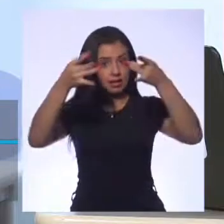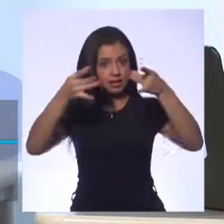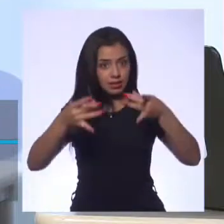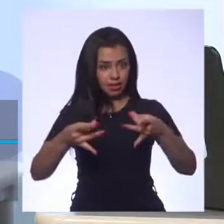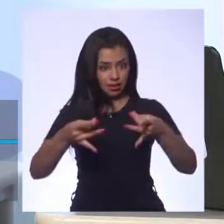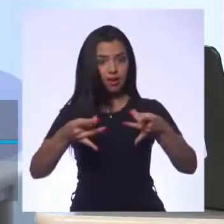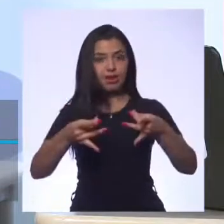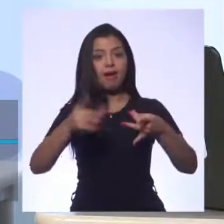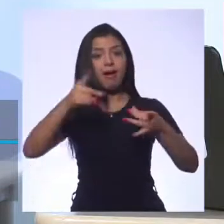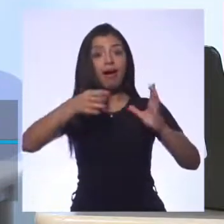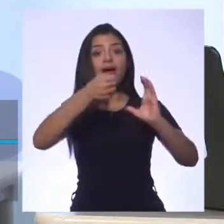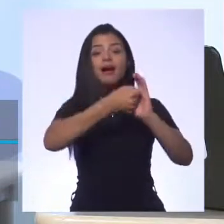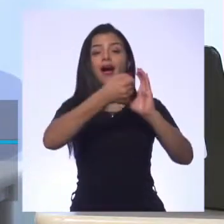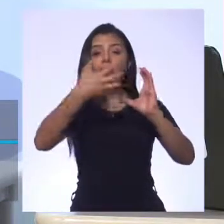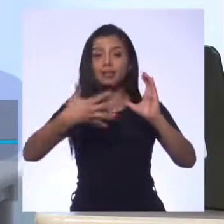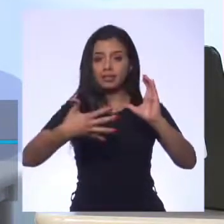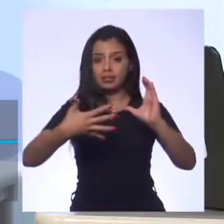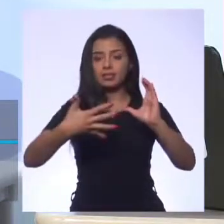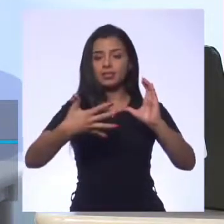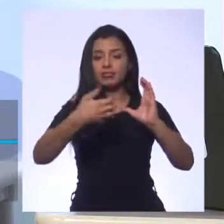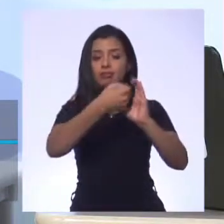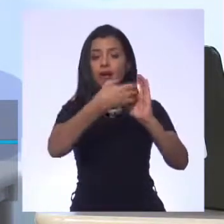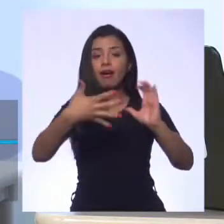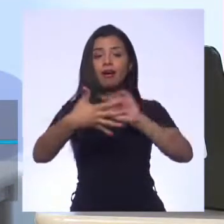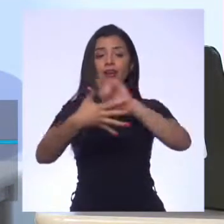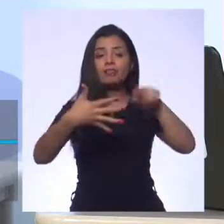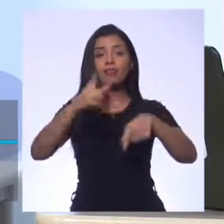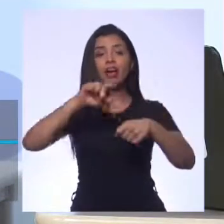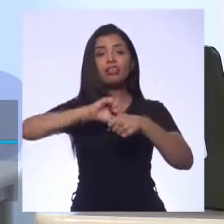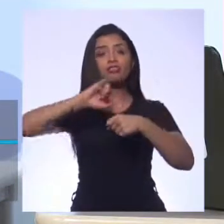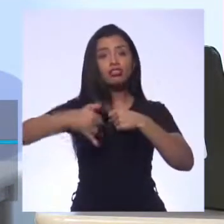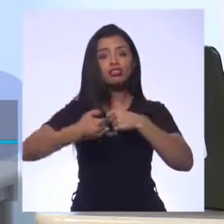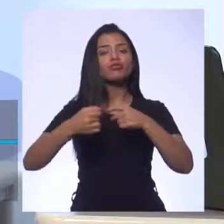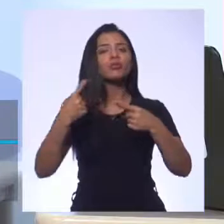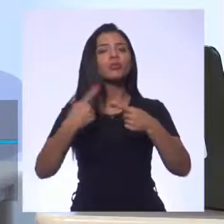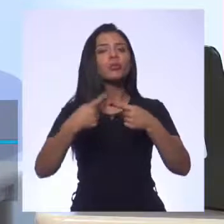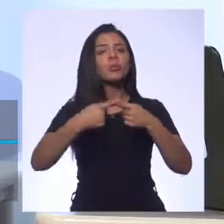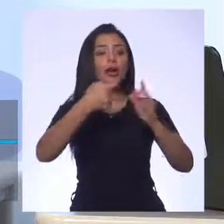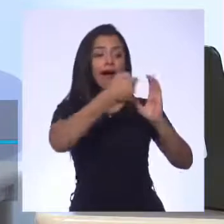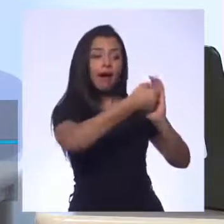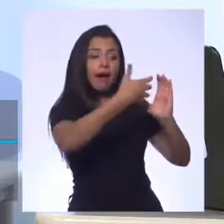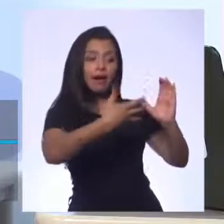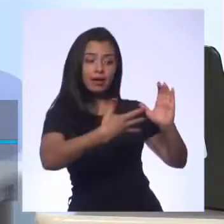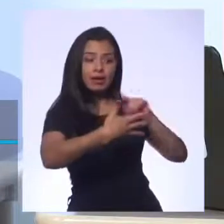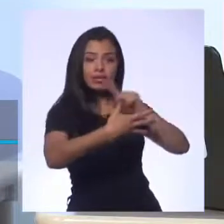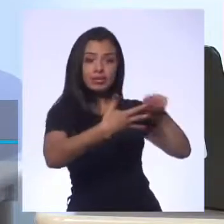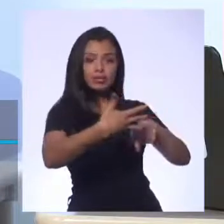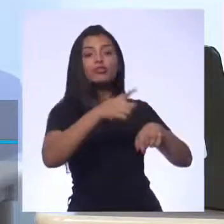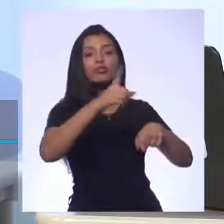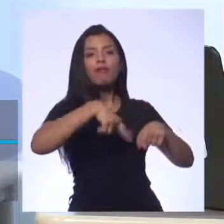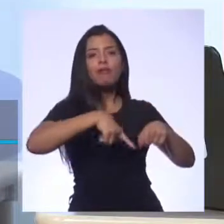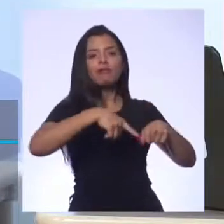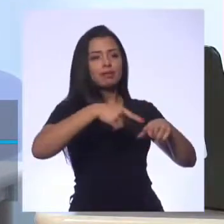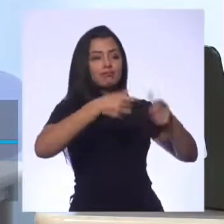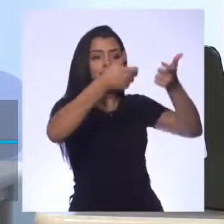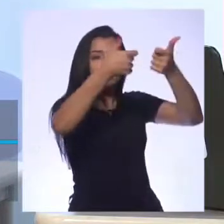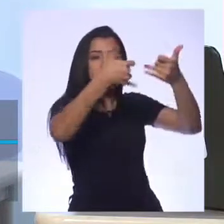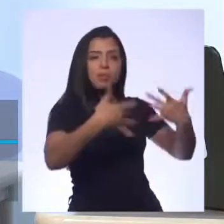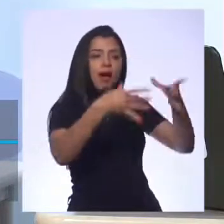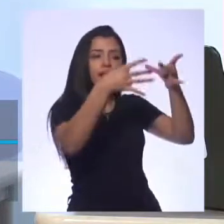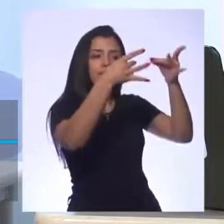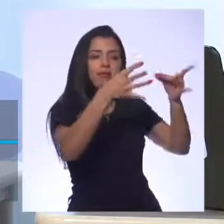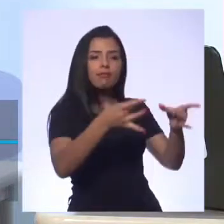as características. Aí que entra os adjetivos, porque quando eu falo as características, a situação ali, eu descrevo, então eu